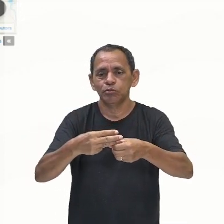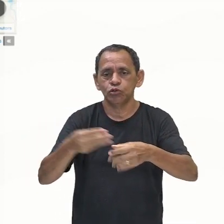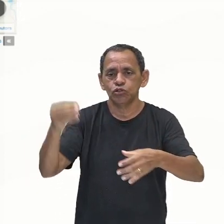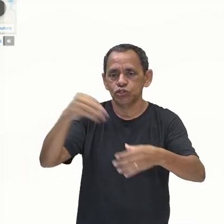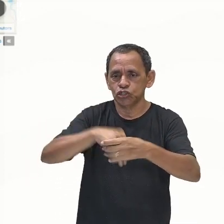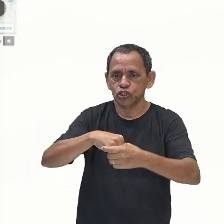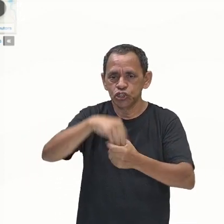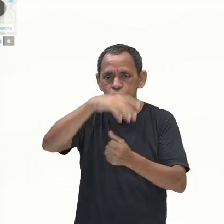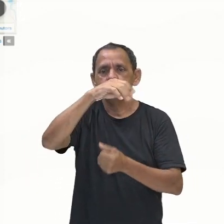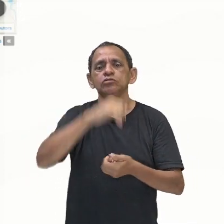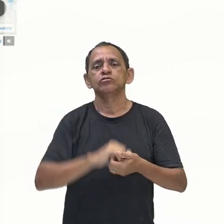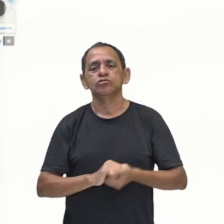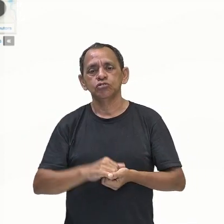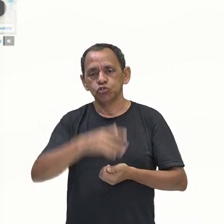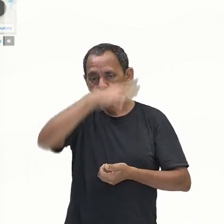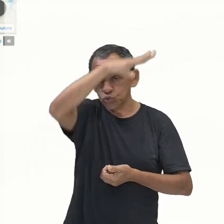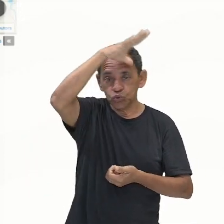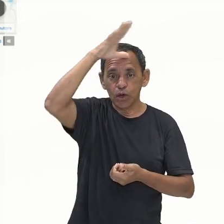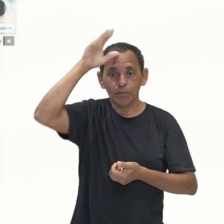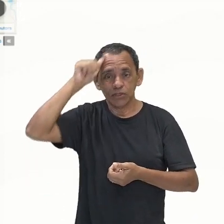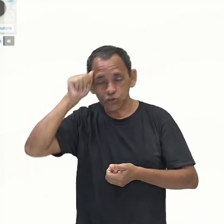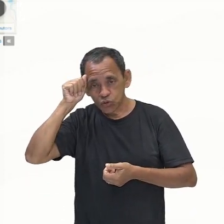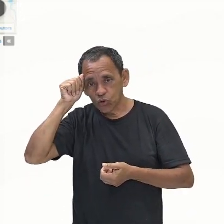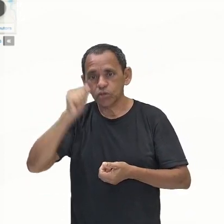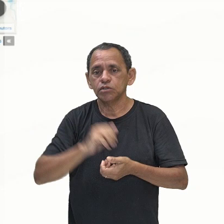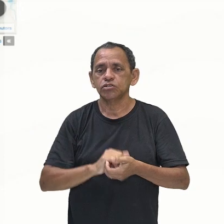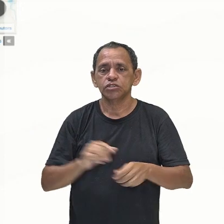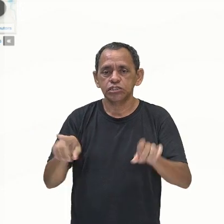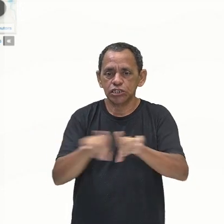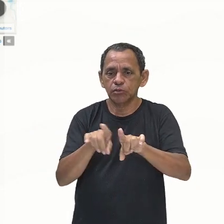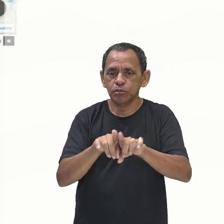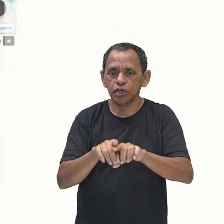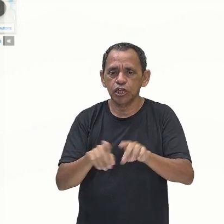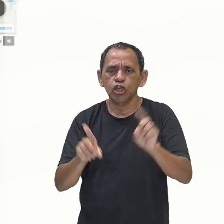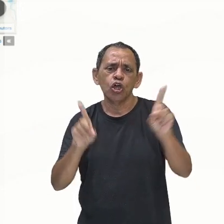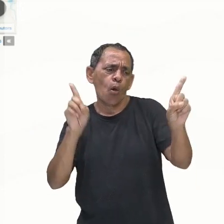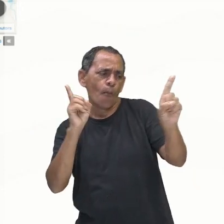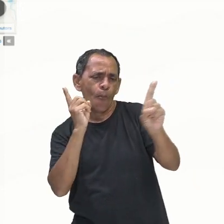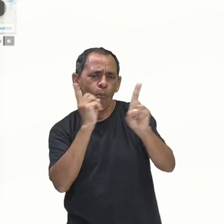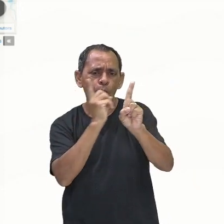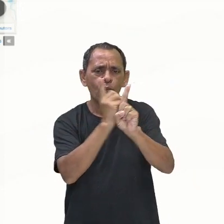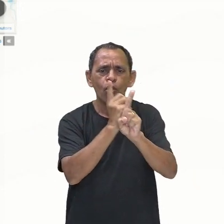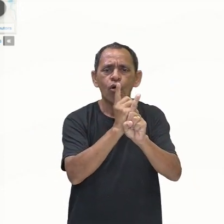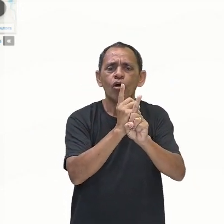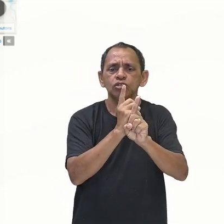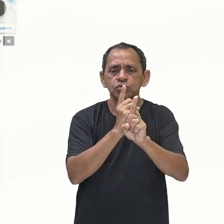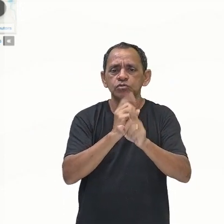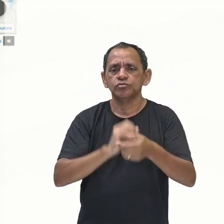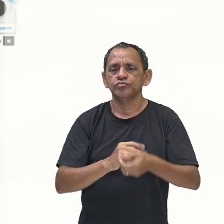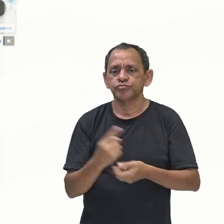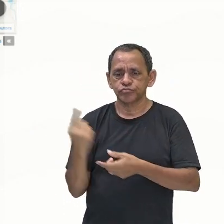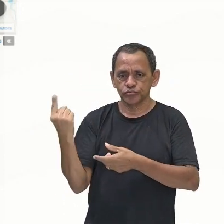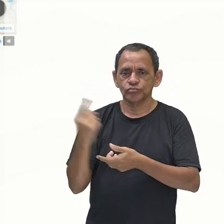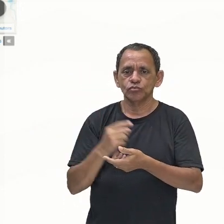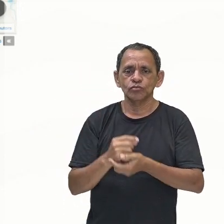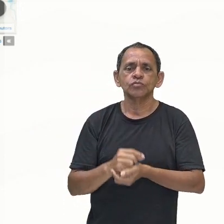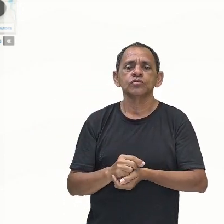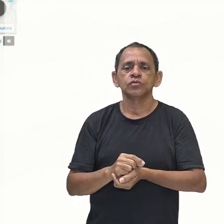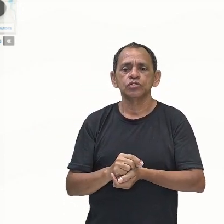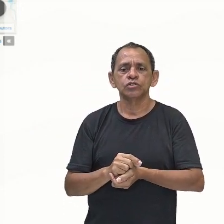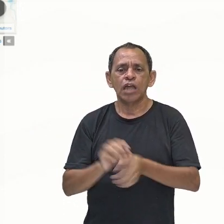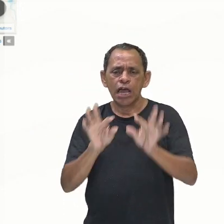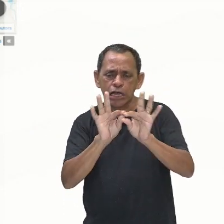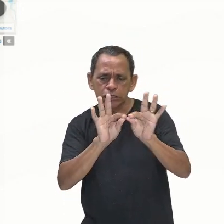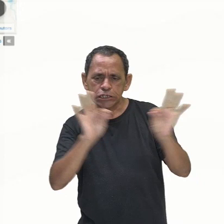amarelas se referem à localização da sede dos municípios. Essas linhas amarelas se referem às estradas aqui